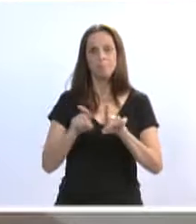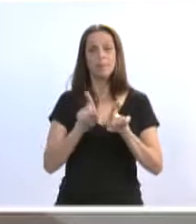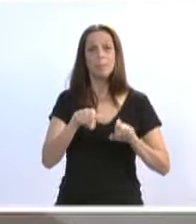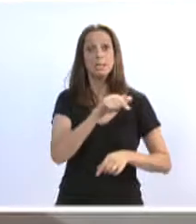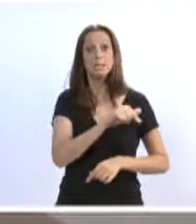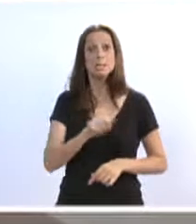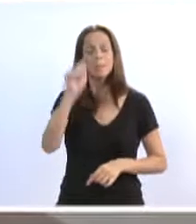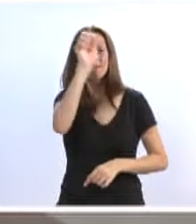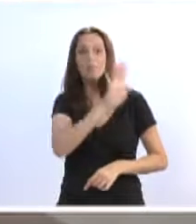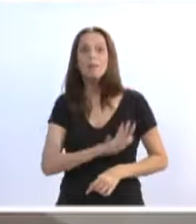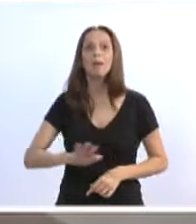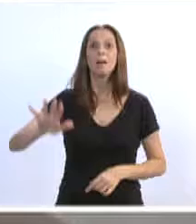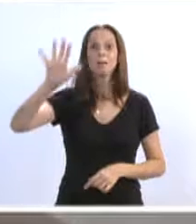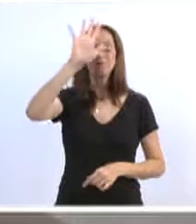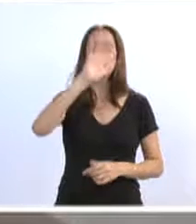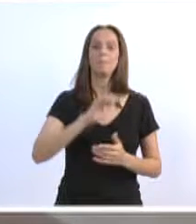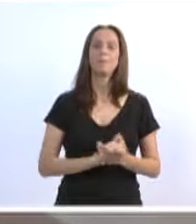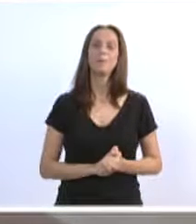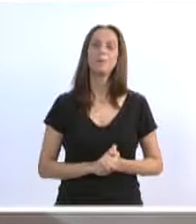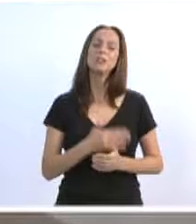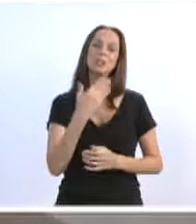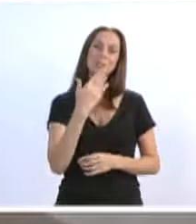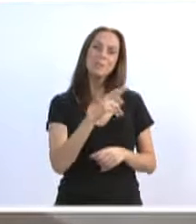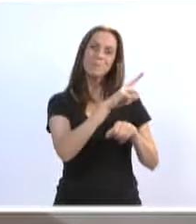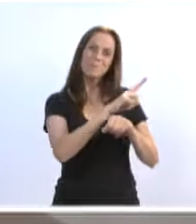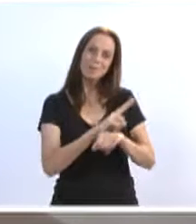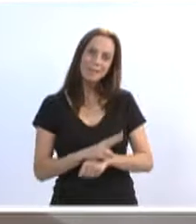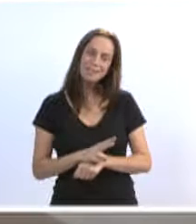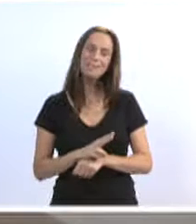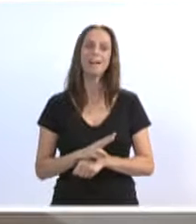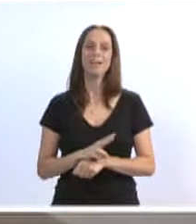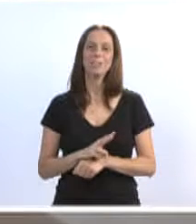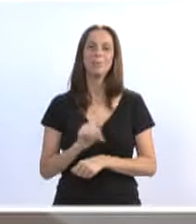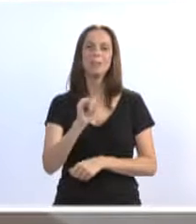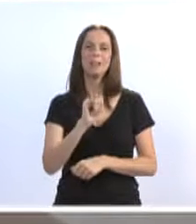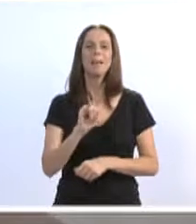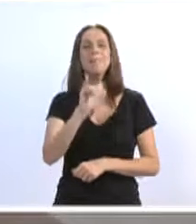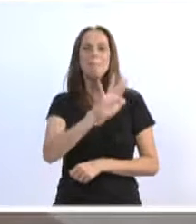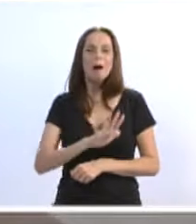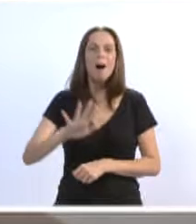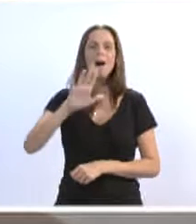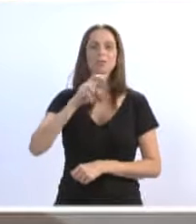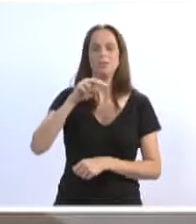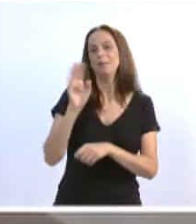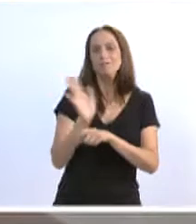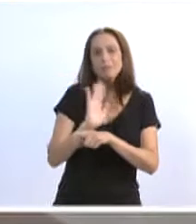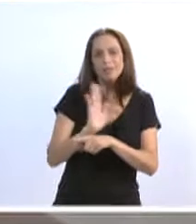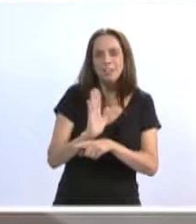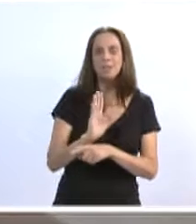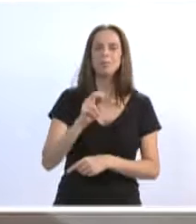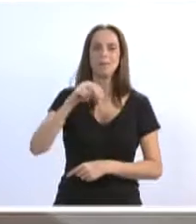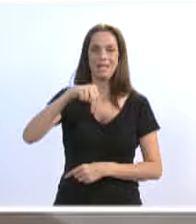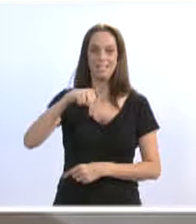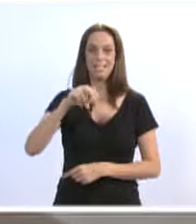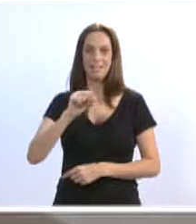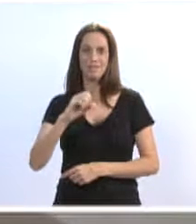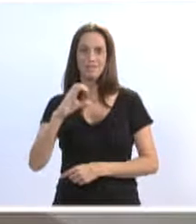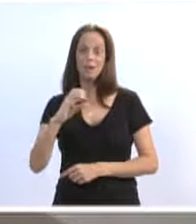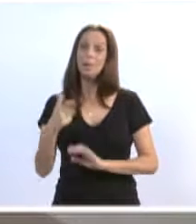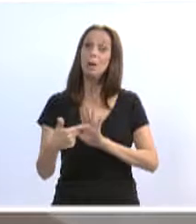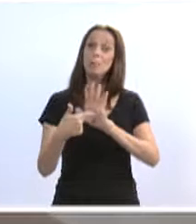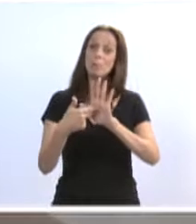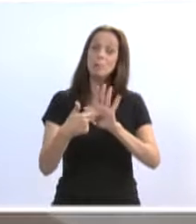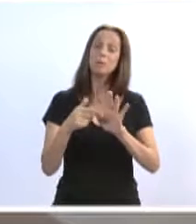E com imagens cedidas, com a autorização da NSC TV, eu gostaria de transmitir aqui e mostrar para os vereadores